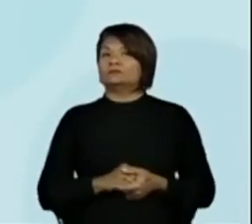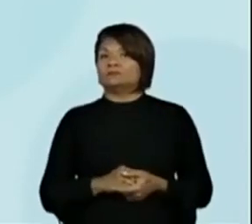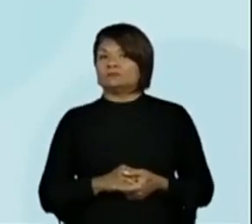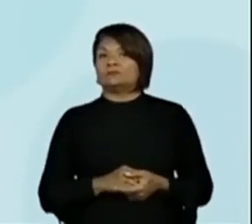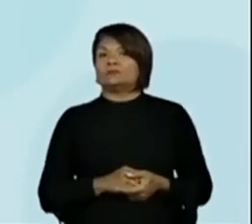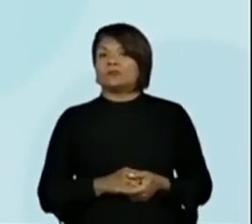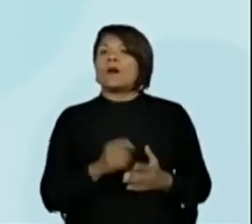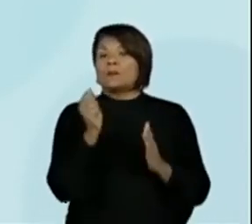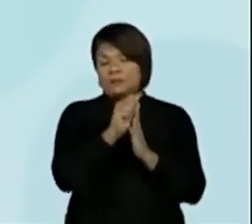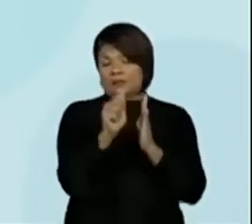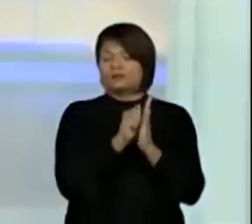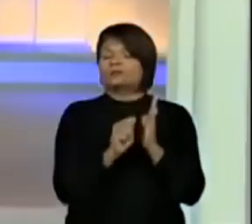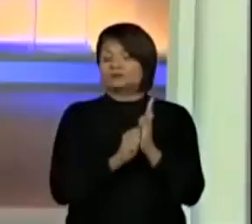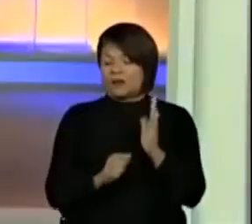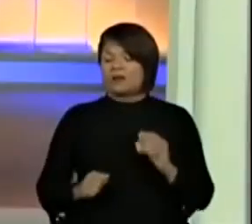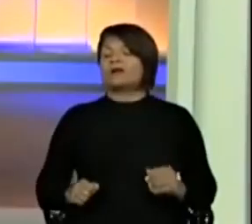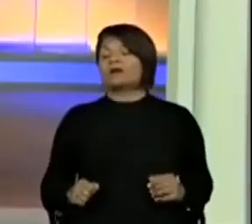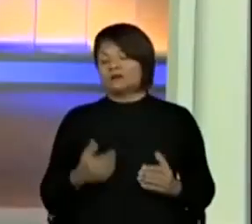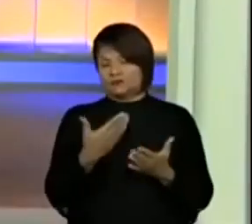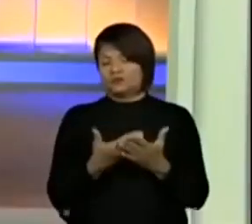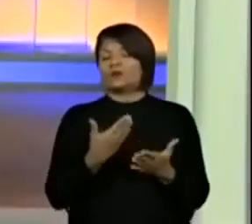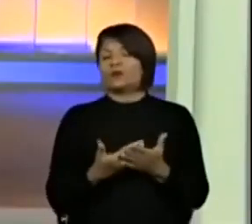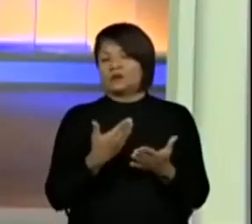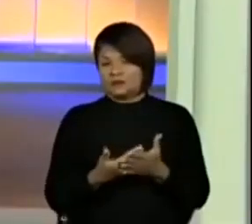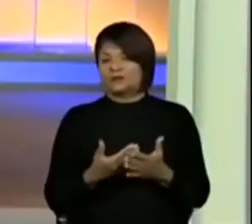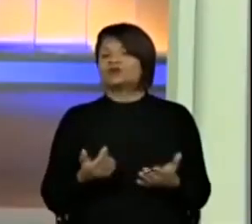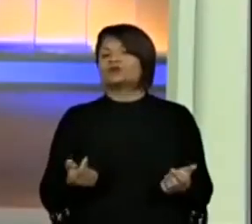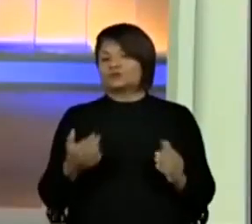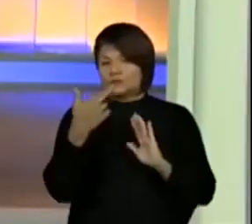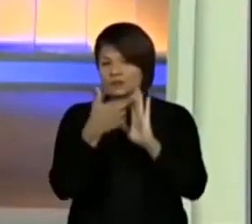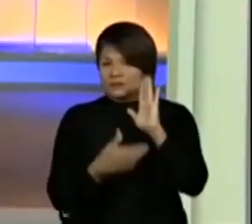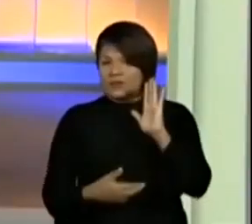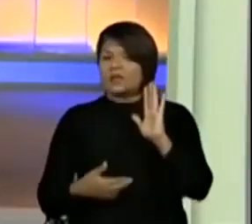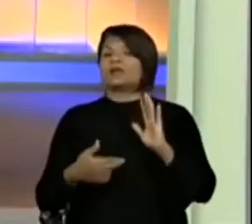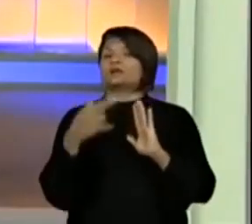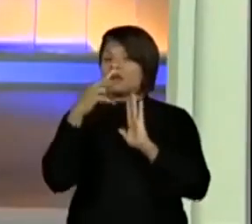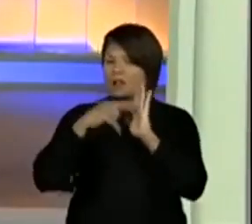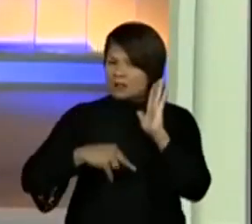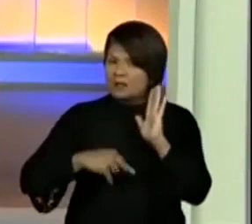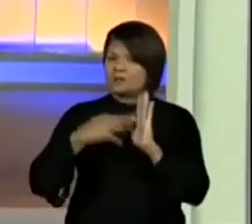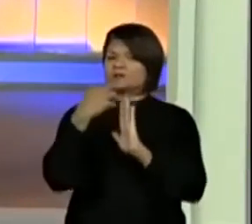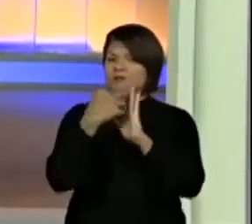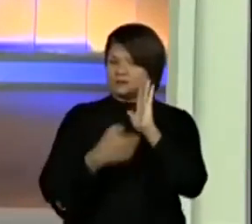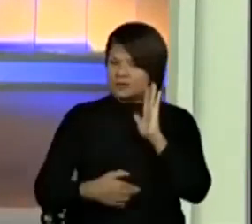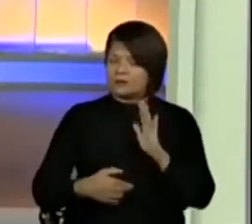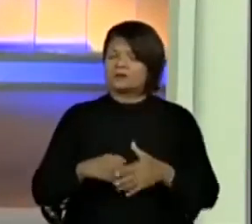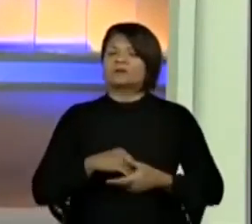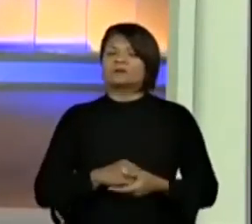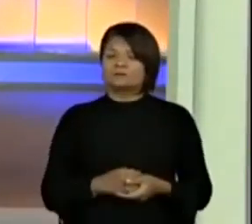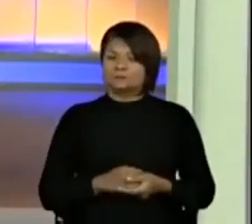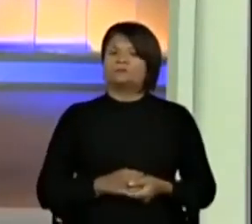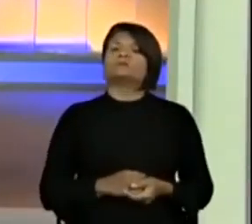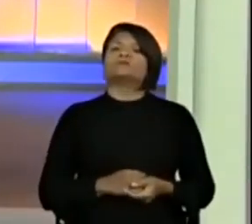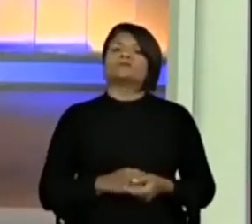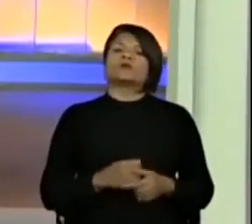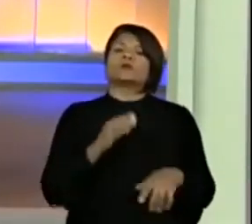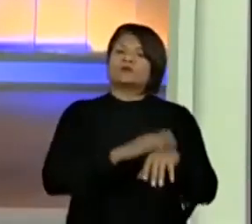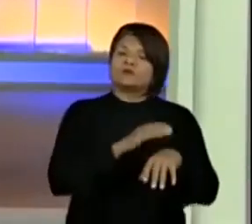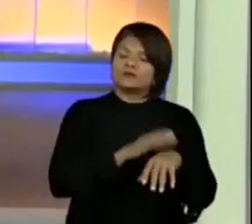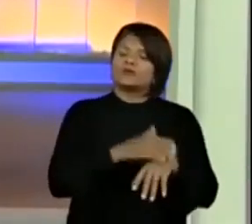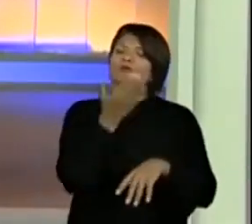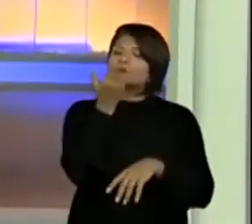para anotar? É para anotar, olha, estudamos uma receita, fizemos a leitura de uma receita para fazer comida,